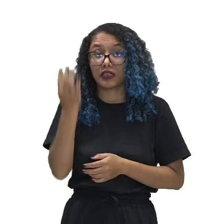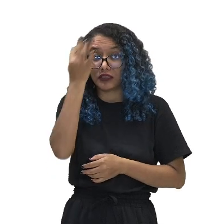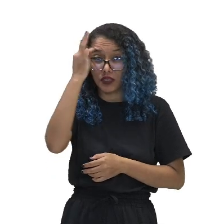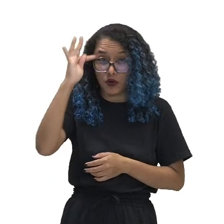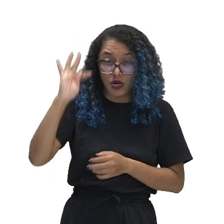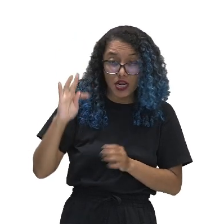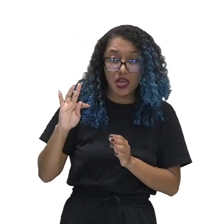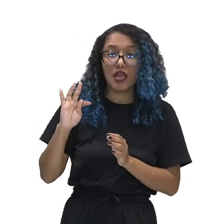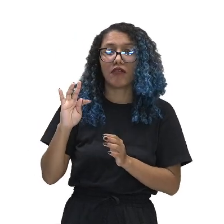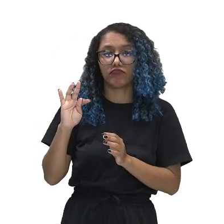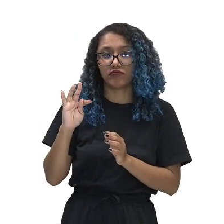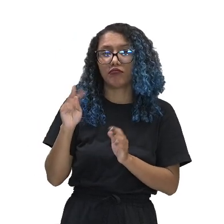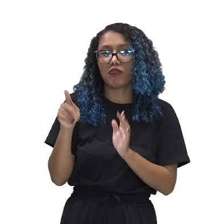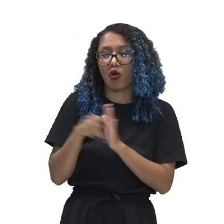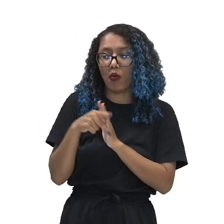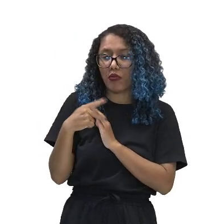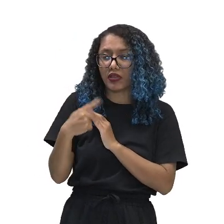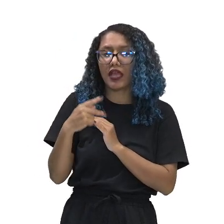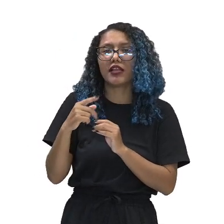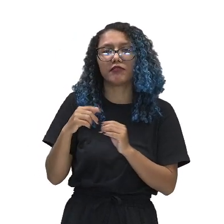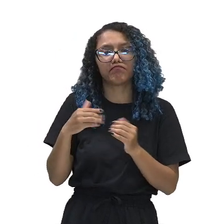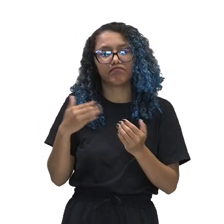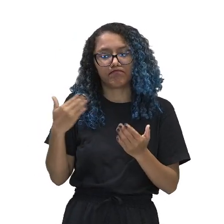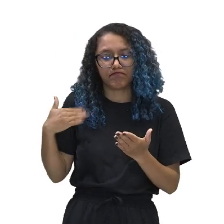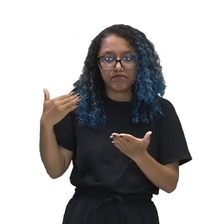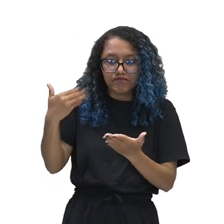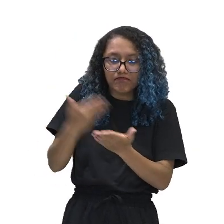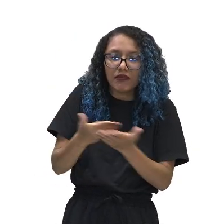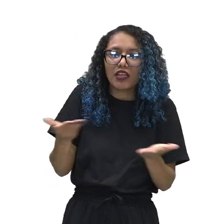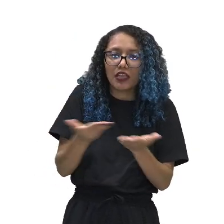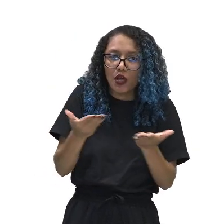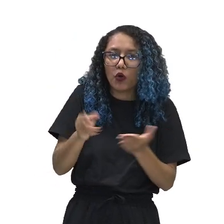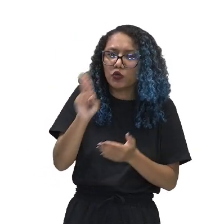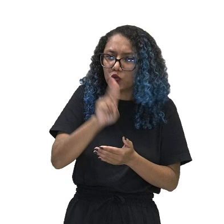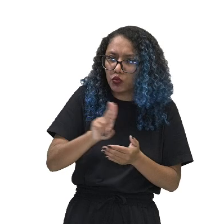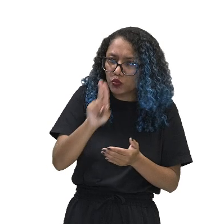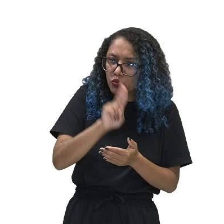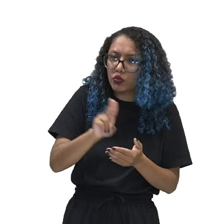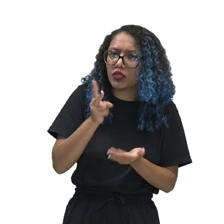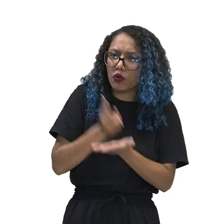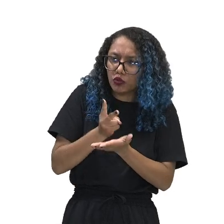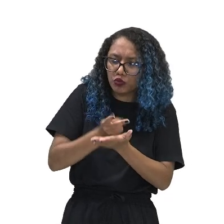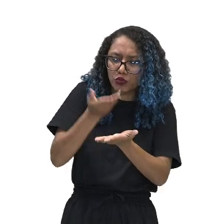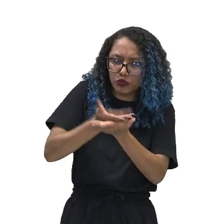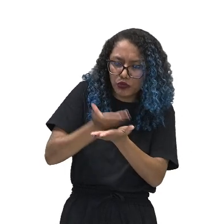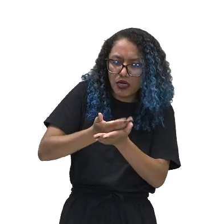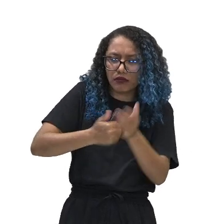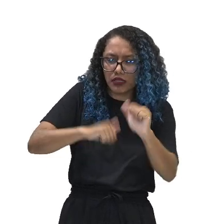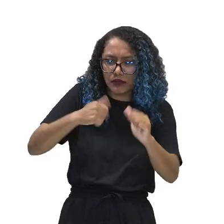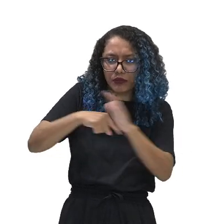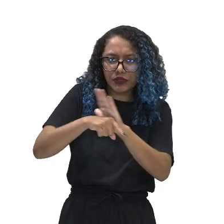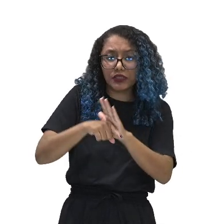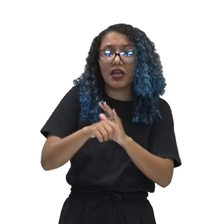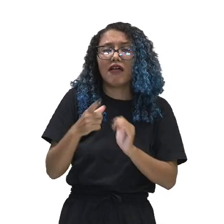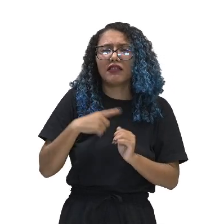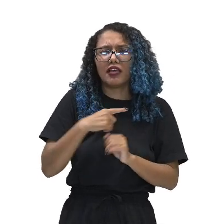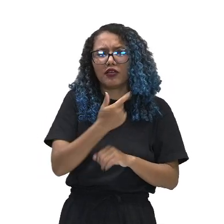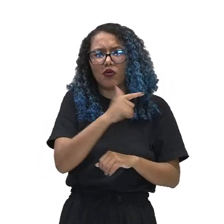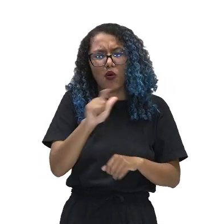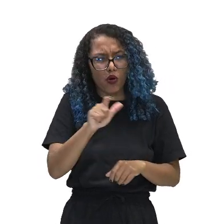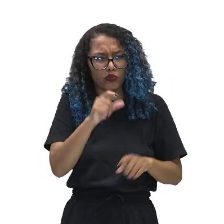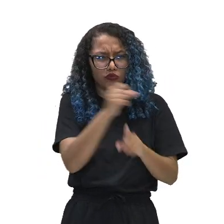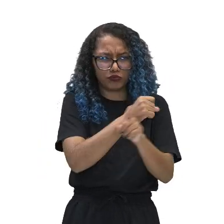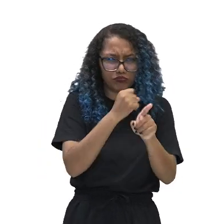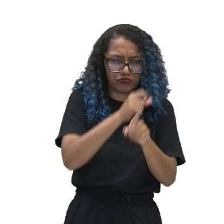válidas até a atualidade. Claro que existem pensadores, existem outros sociólogos